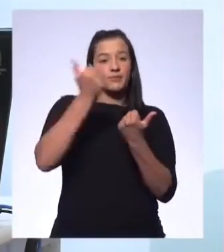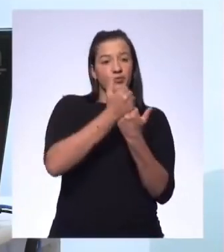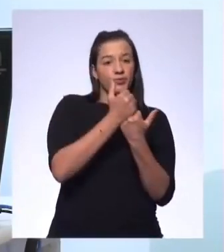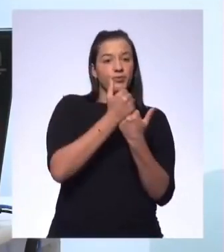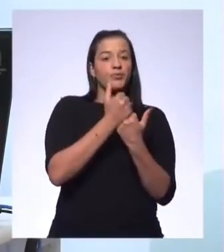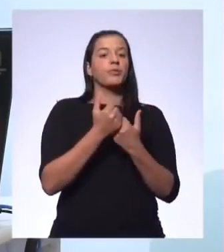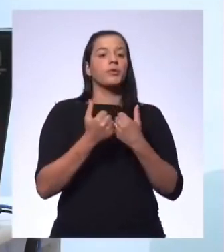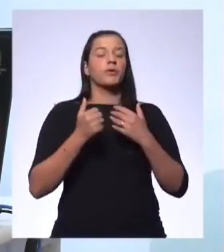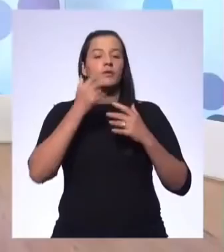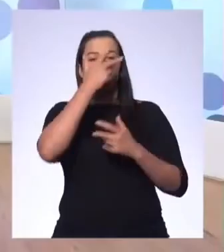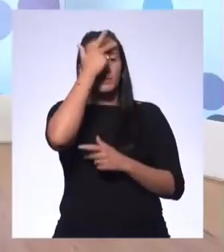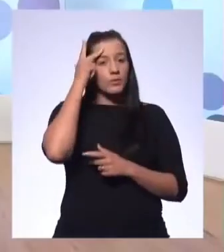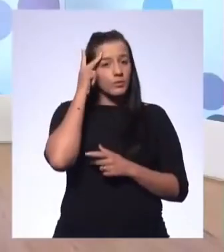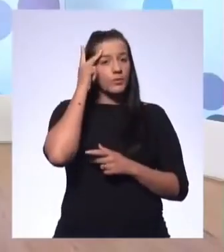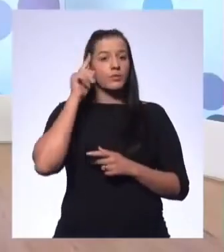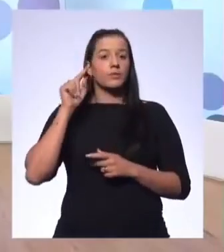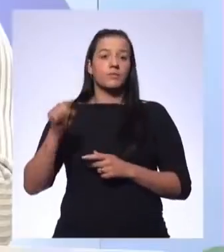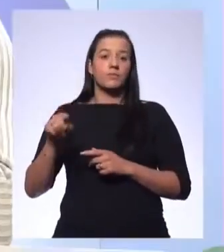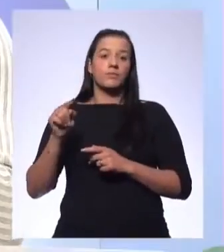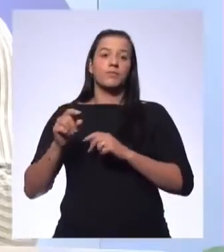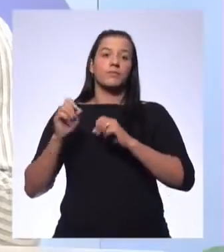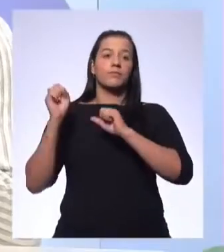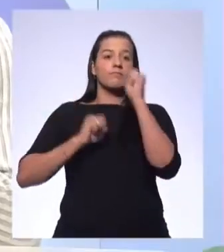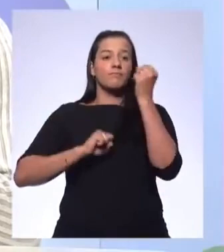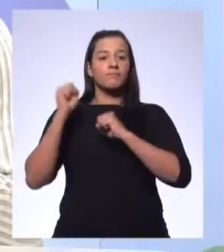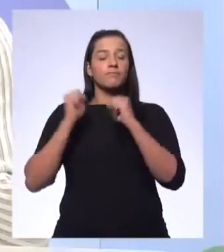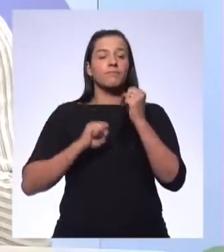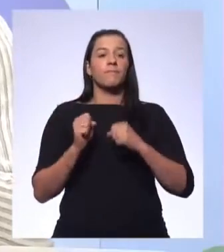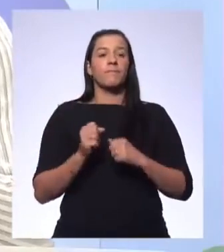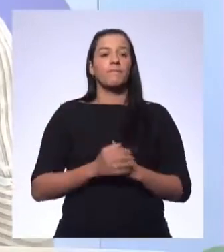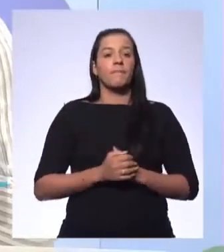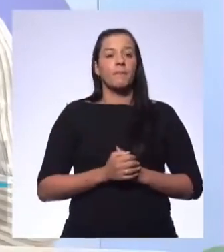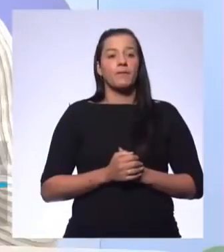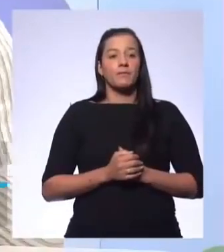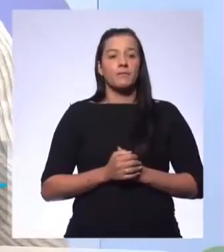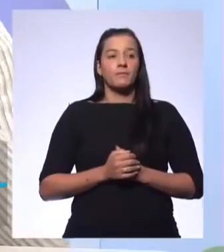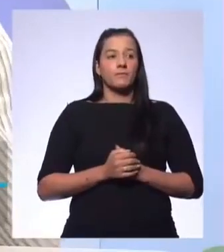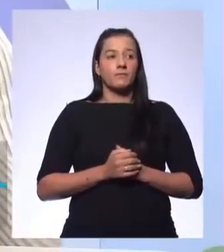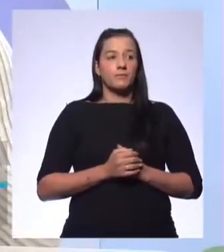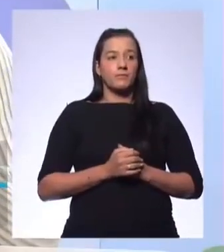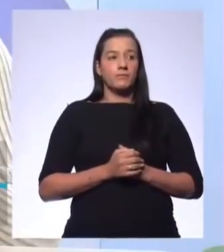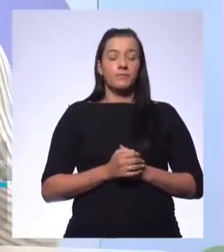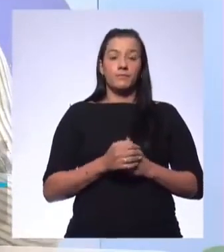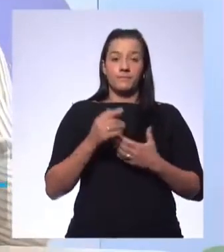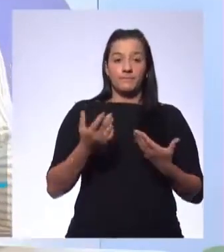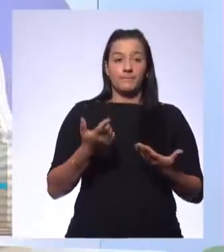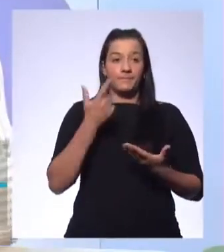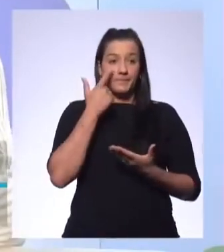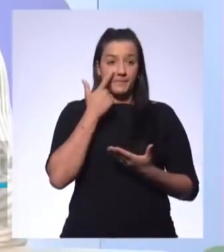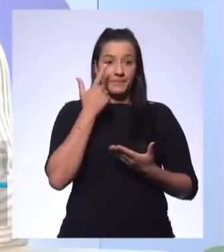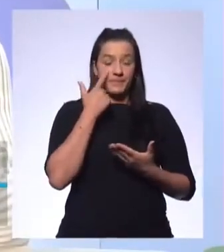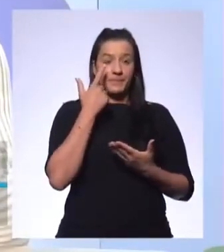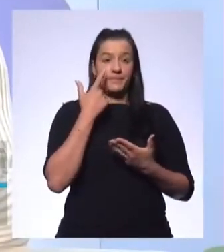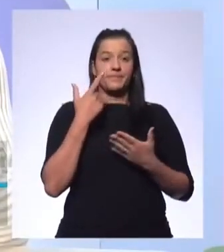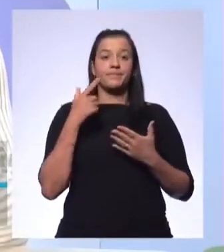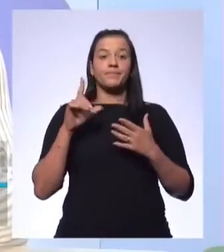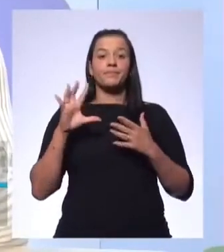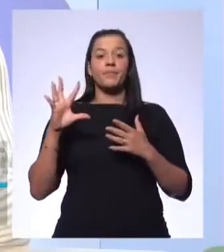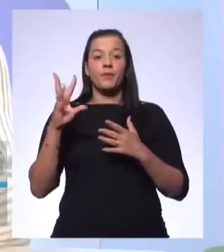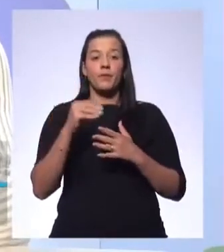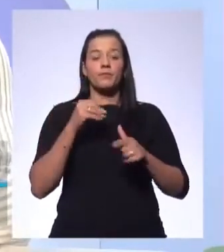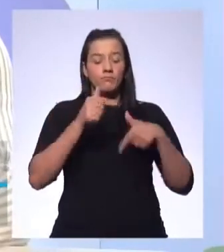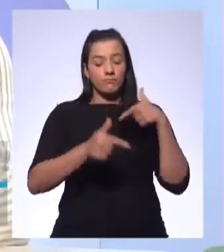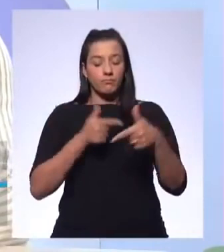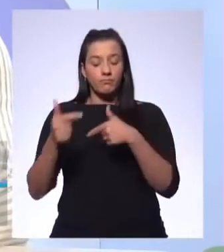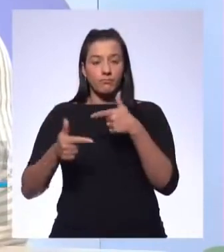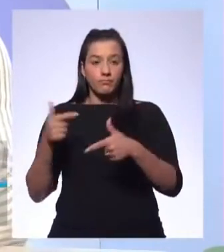né, professor Carlos? Sim, quando nós estávamos observando aí essa questão da operacionalização do